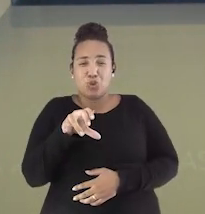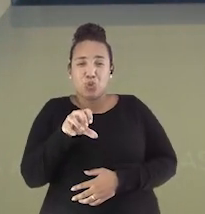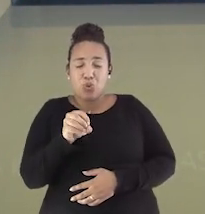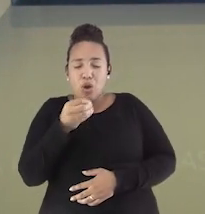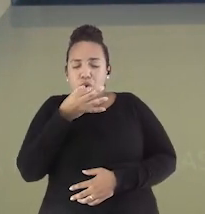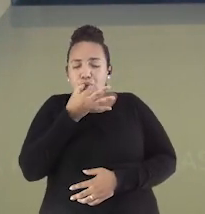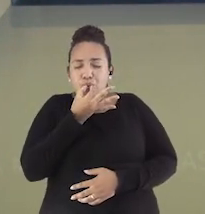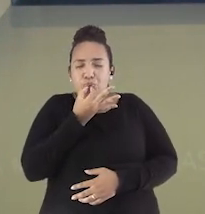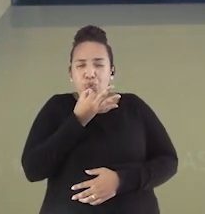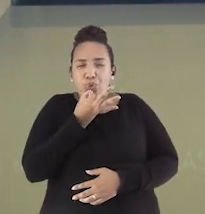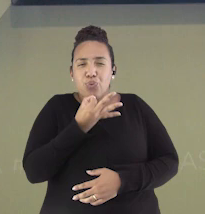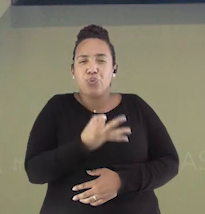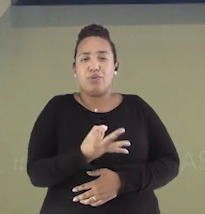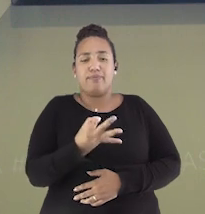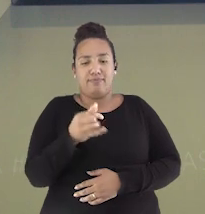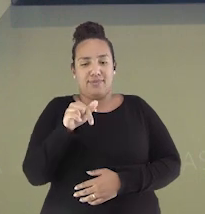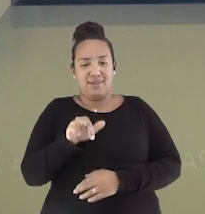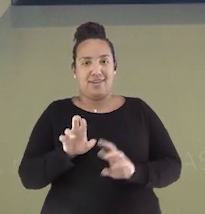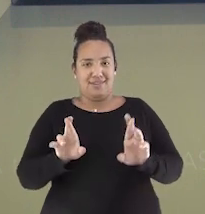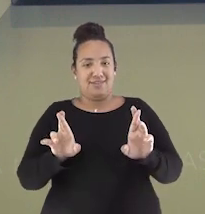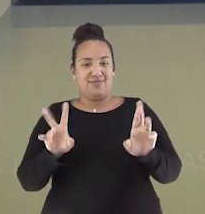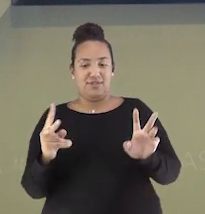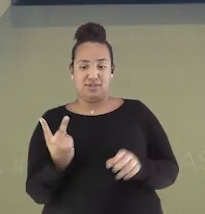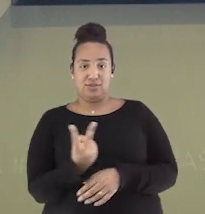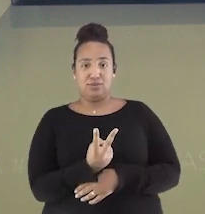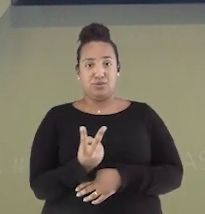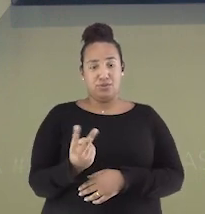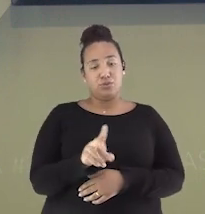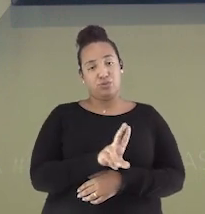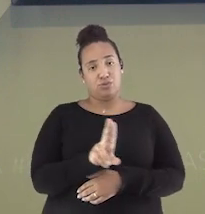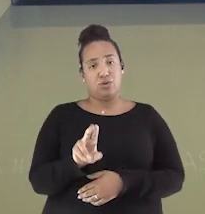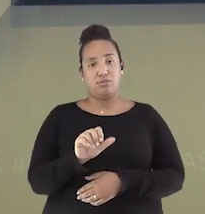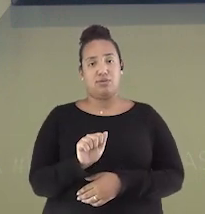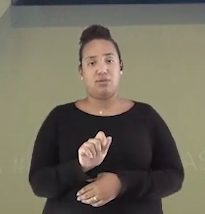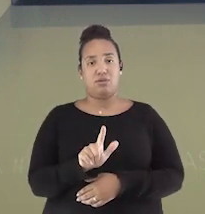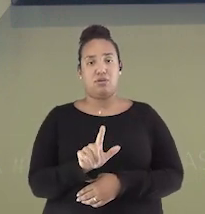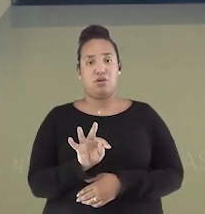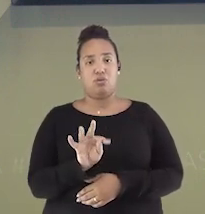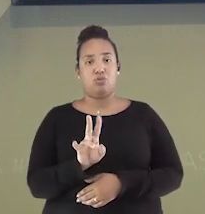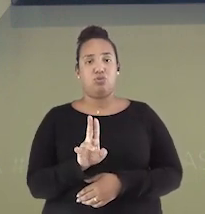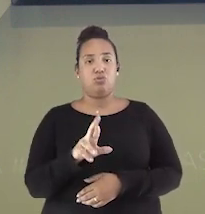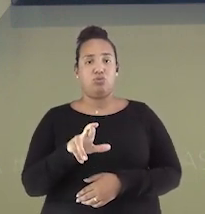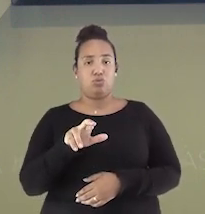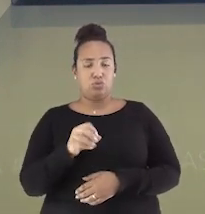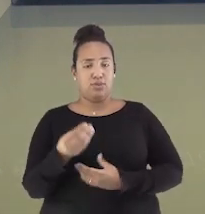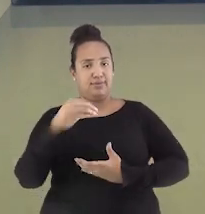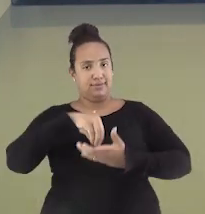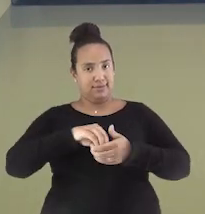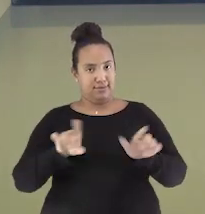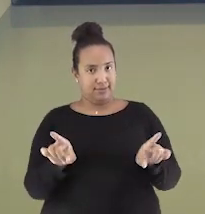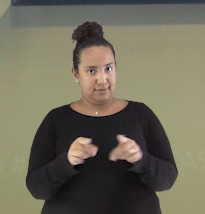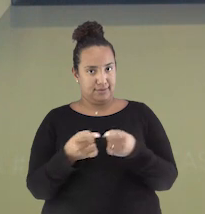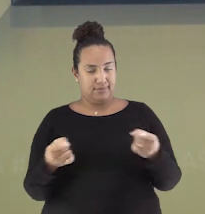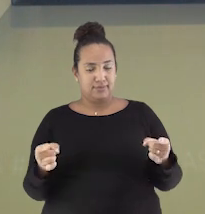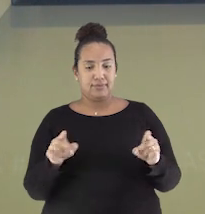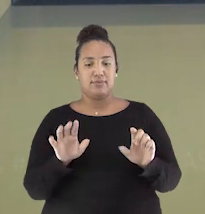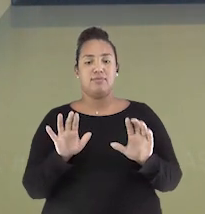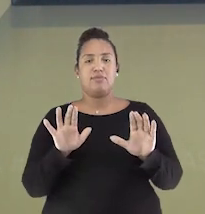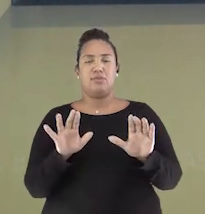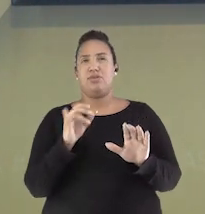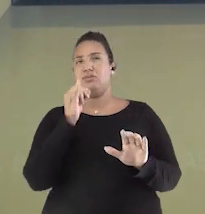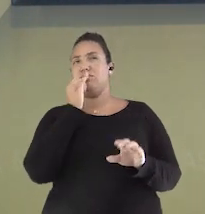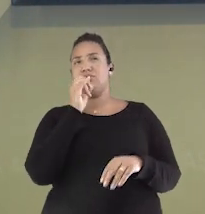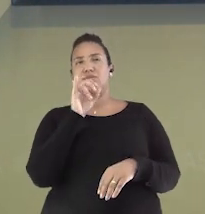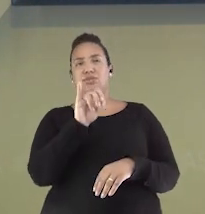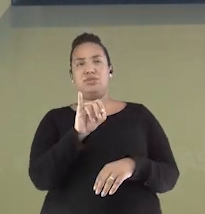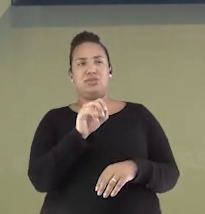ouvido essa diferença entre o som grave som agudo é o que a gente chama de altura na música mas como é que então que a gente